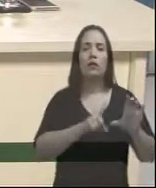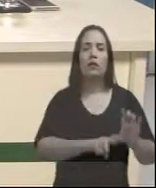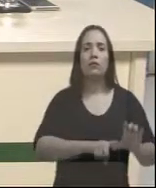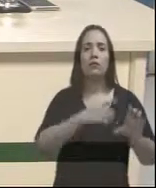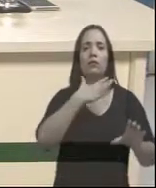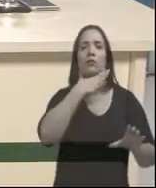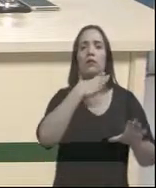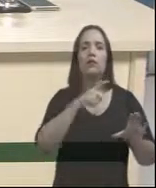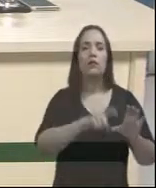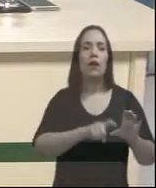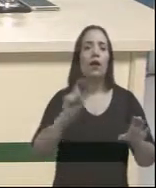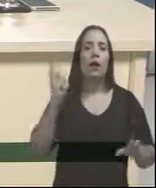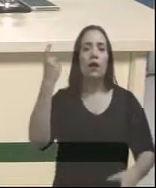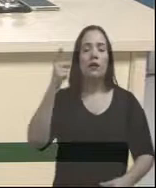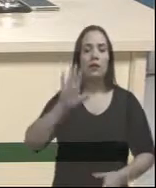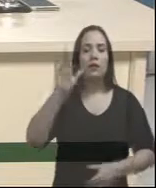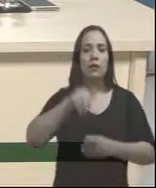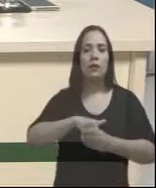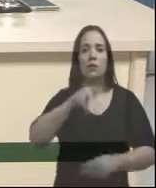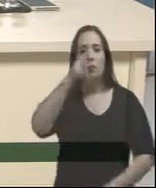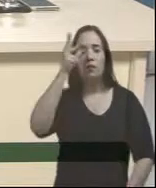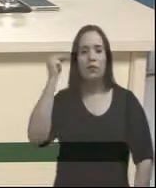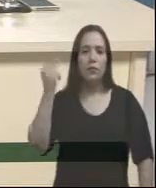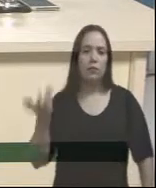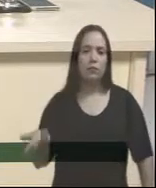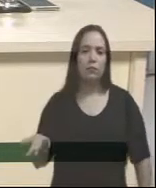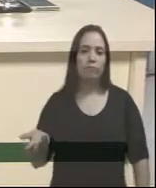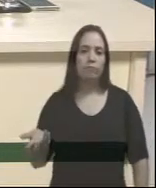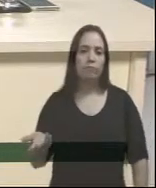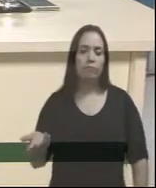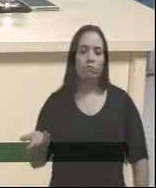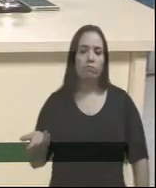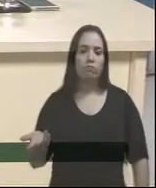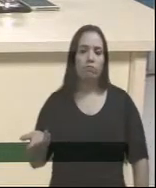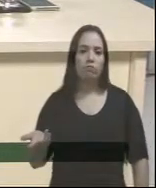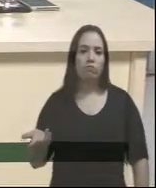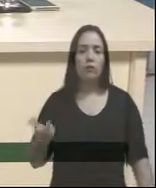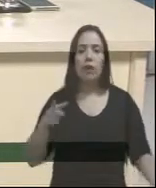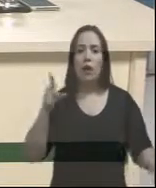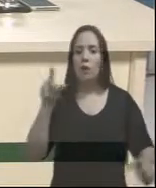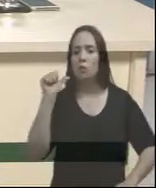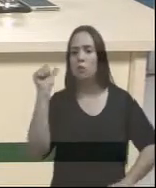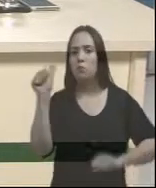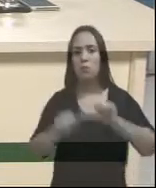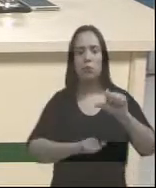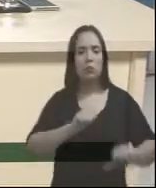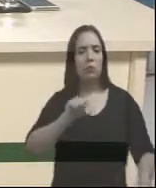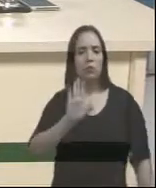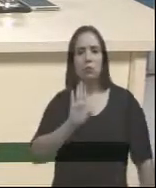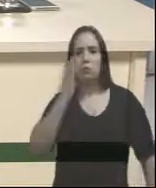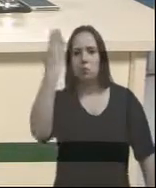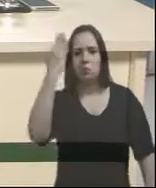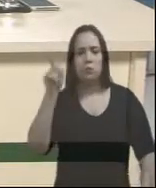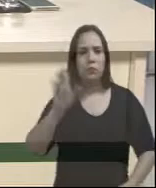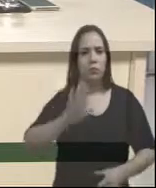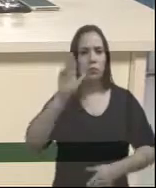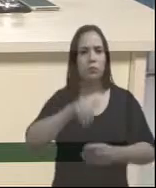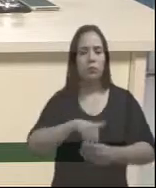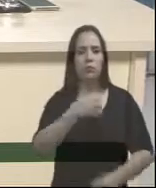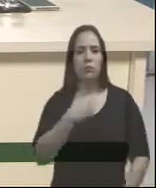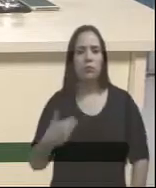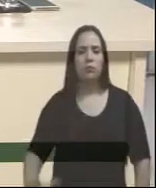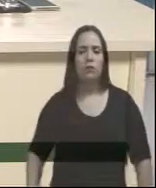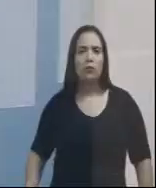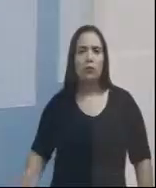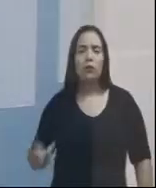de prefeito de Fortaleza. Disso eu vi isso. Então, aí de uma hora para outra ele é candidato. Todo